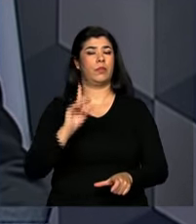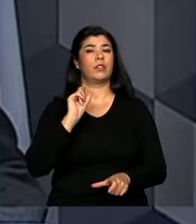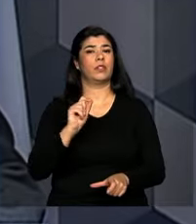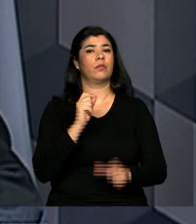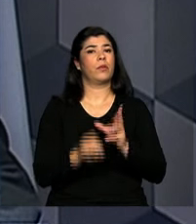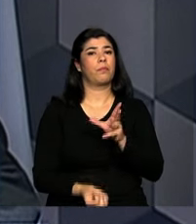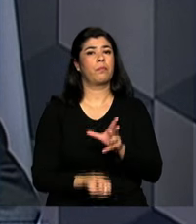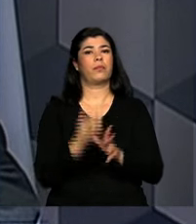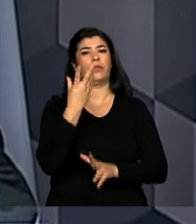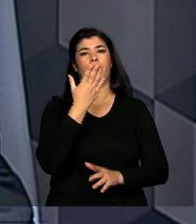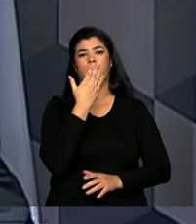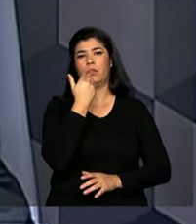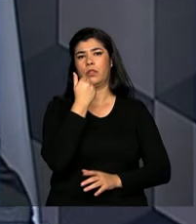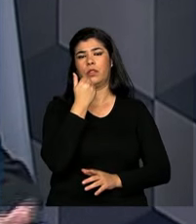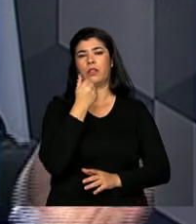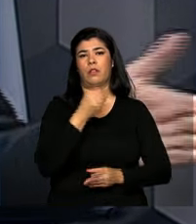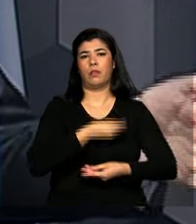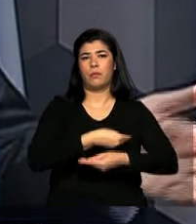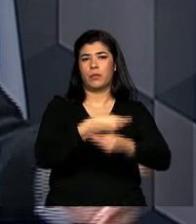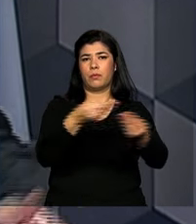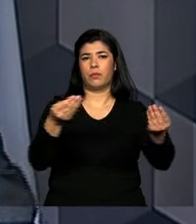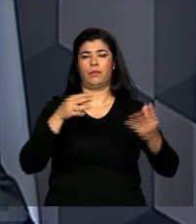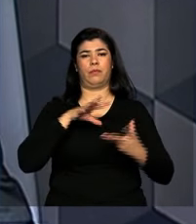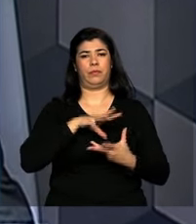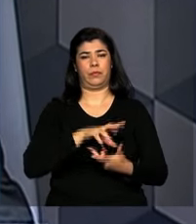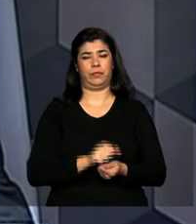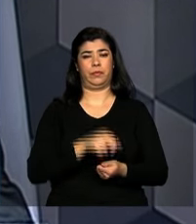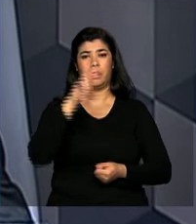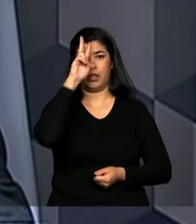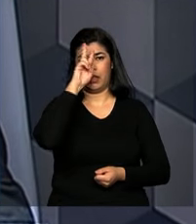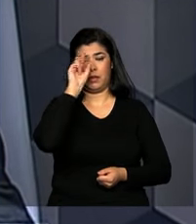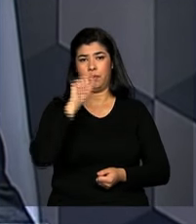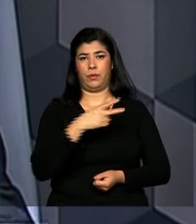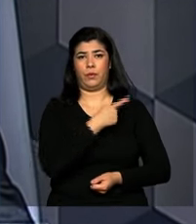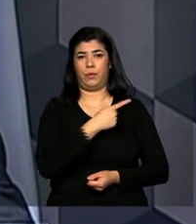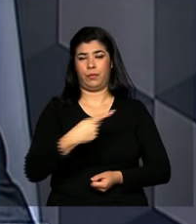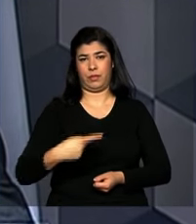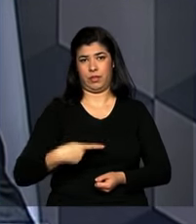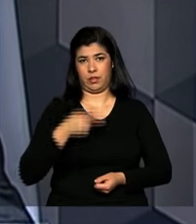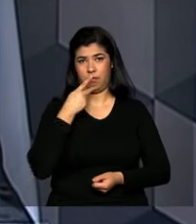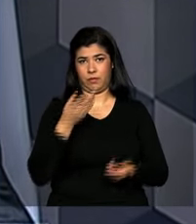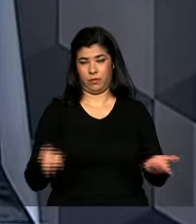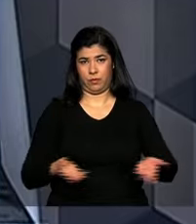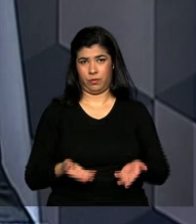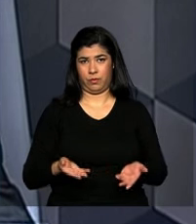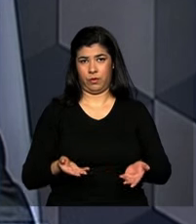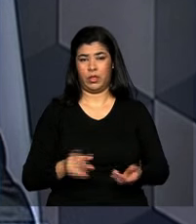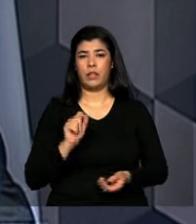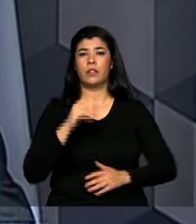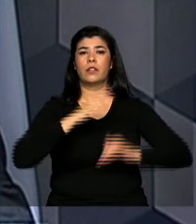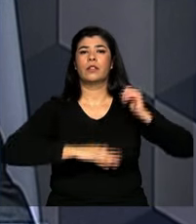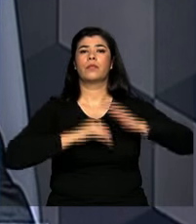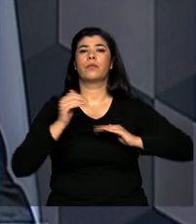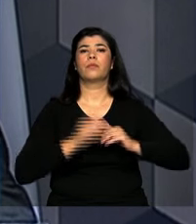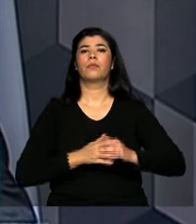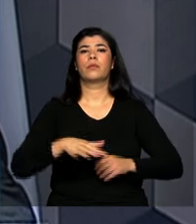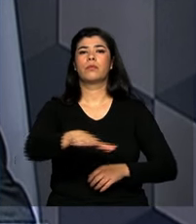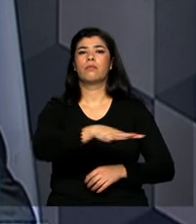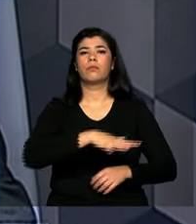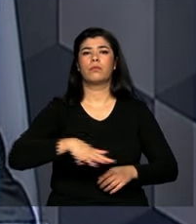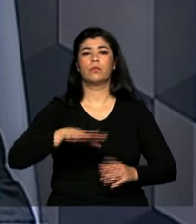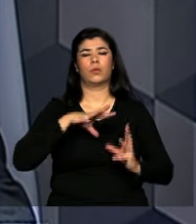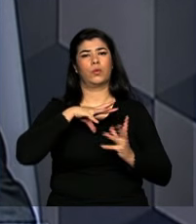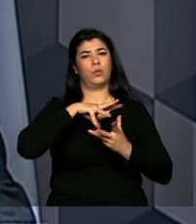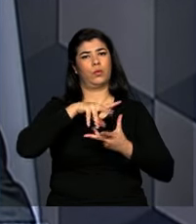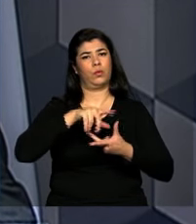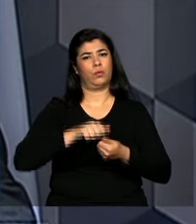provedor de alimentos para o mundo. Lembrando o que disse o presidente aqui no início, nesse protagonismo brasileiro em âmbito global,